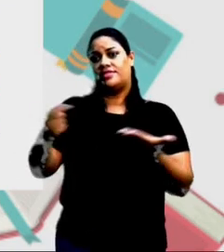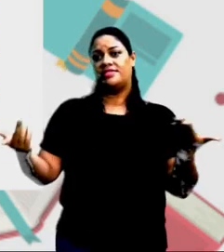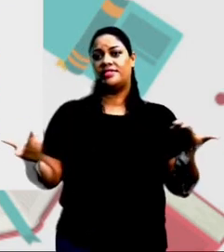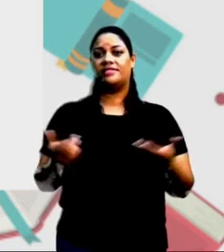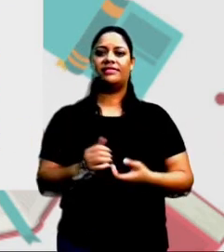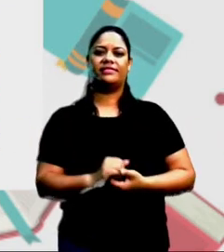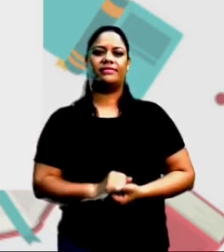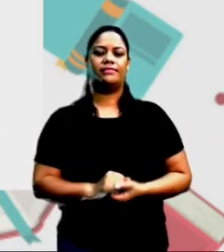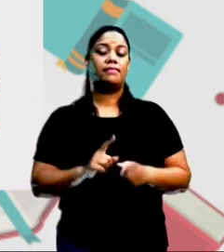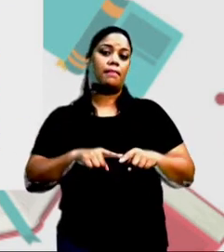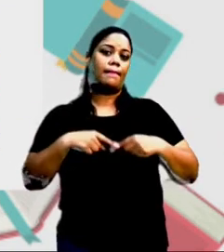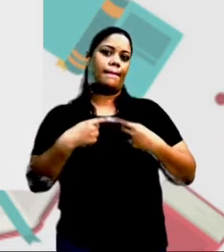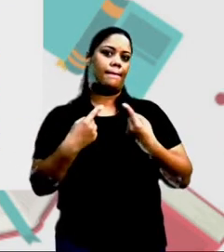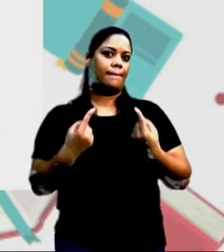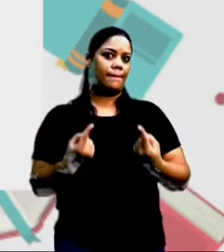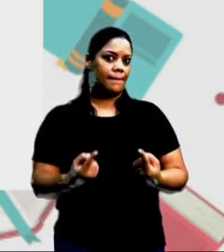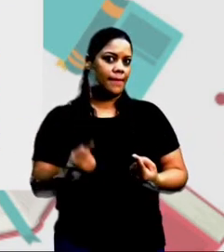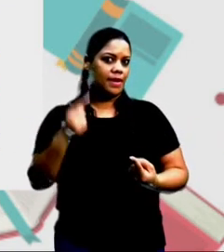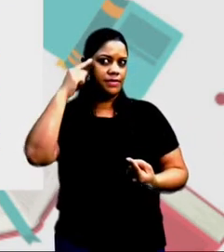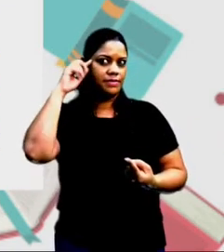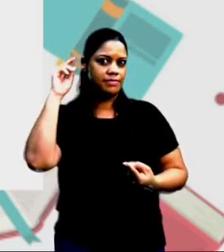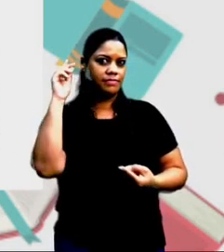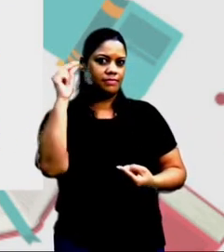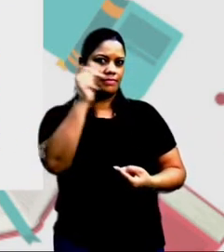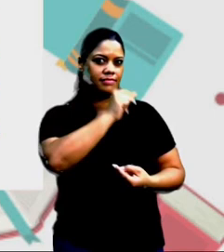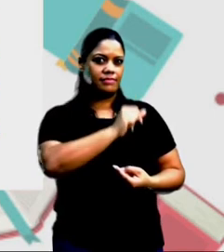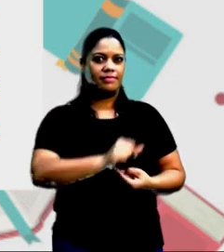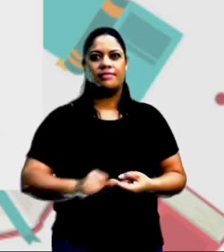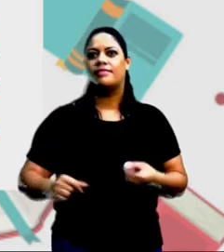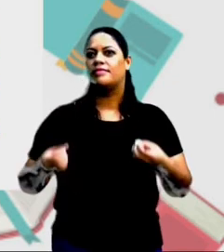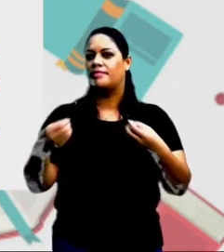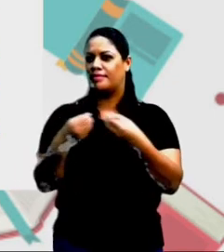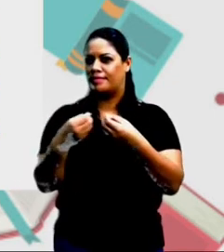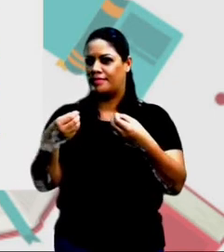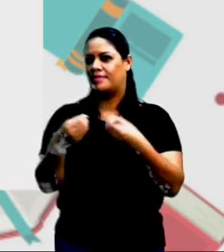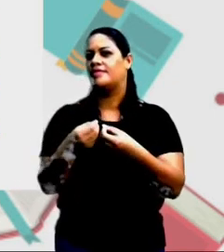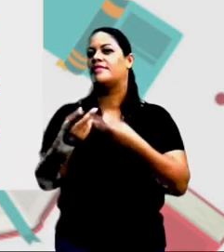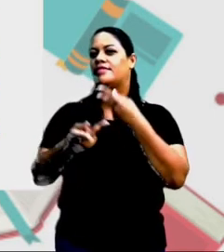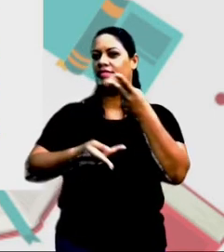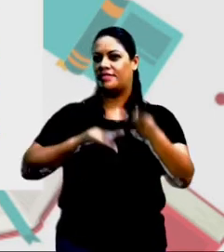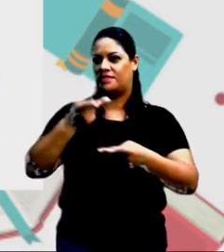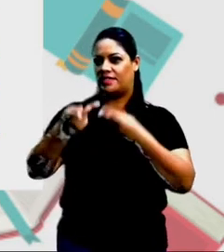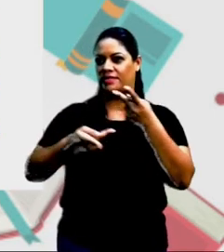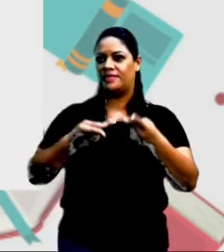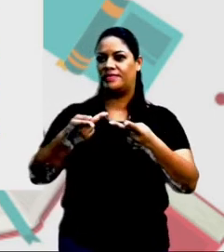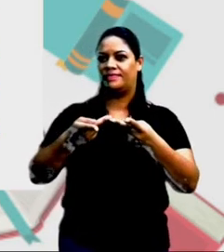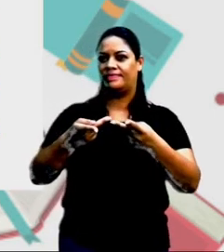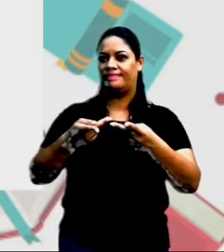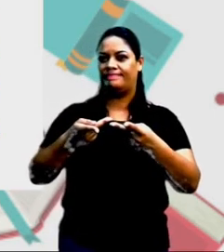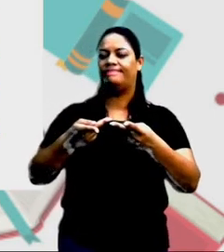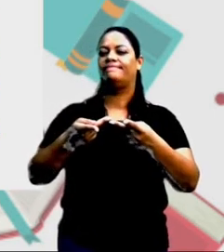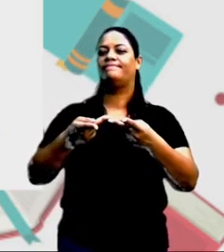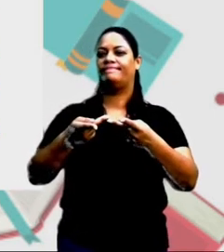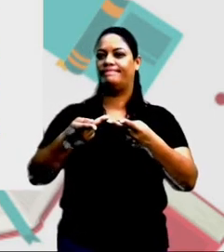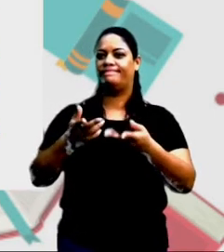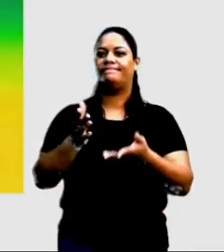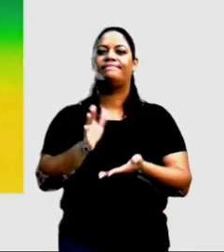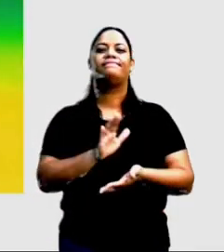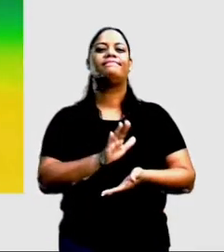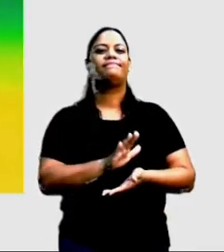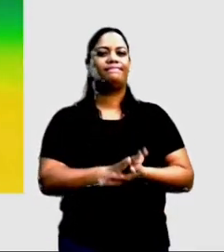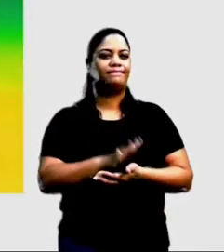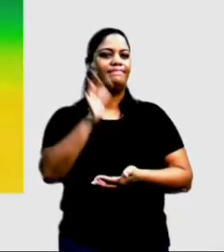escrever. Mas adivinha quem estava atrás dele enquanto ele falava? Isso mesmo,